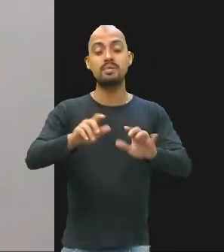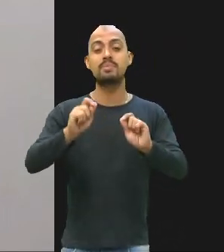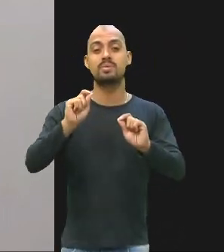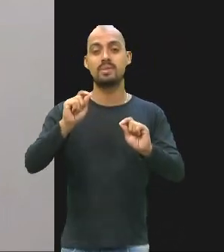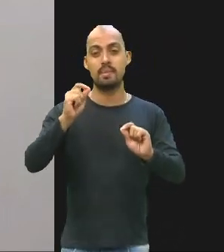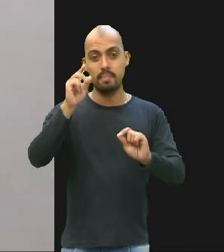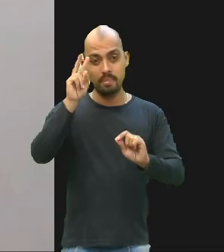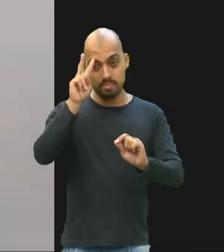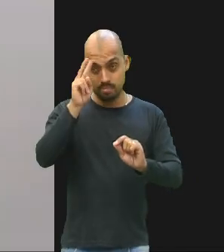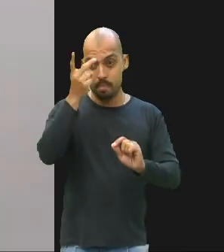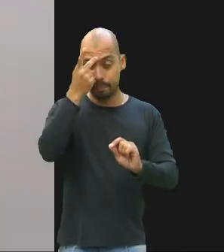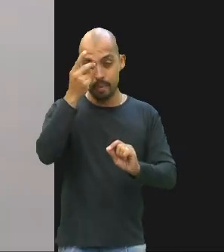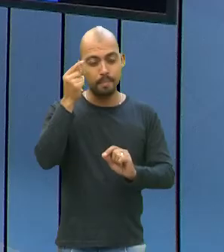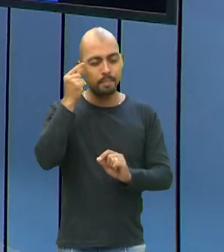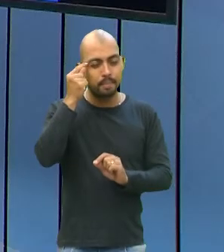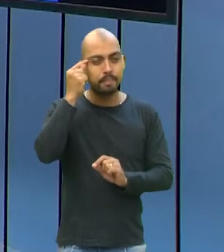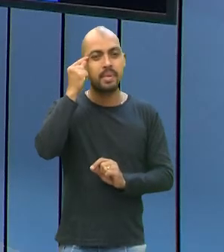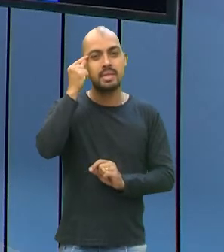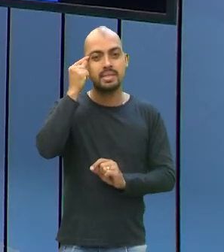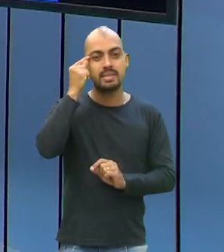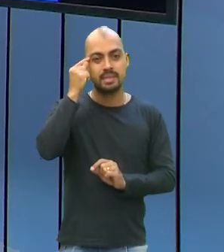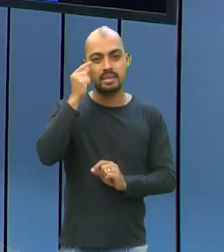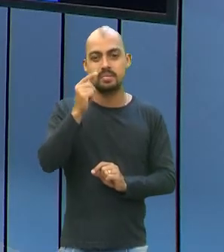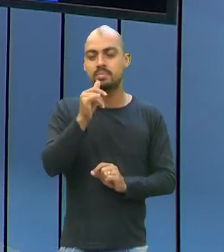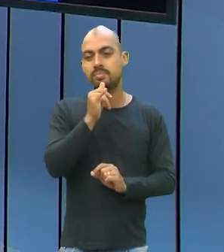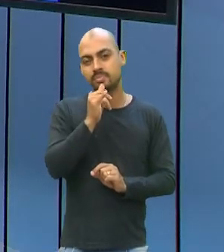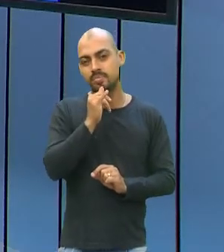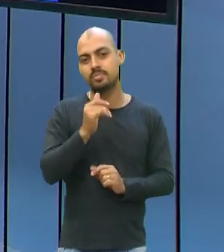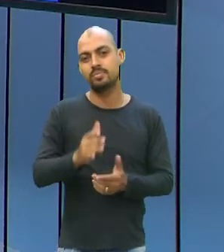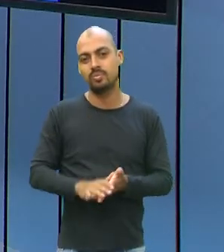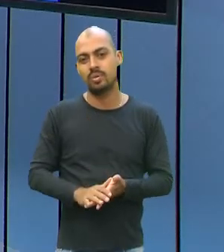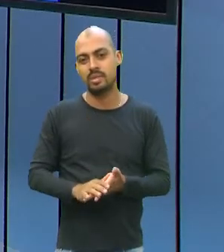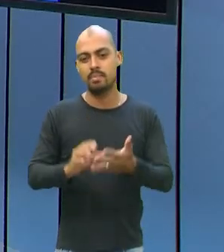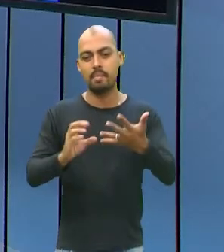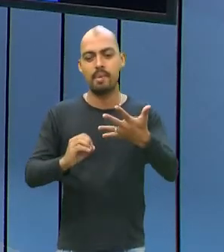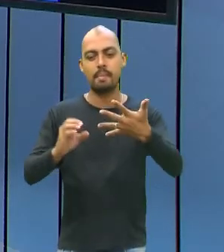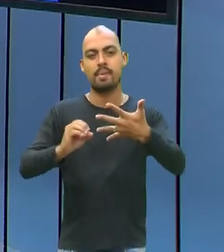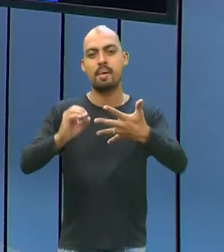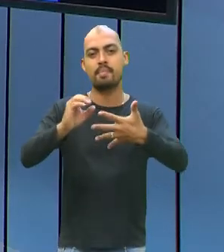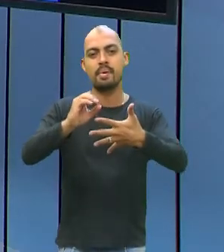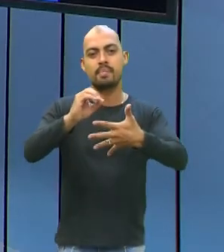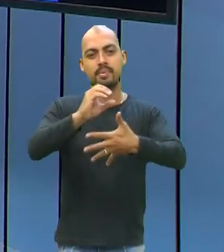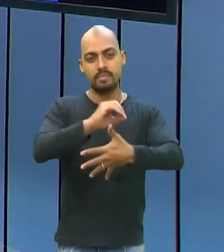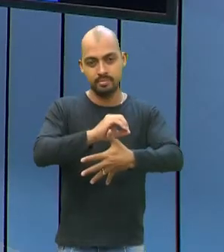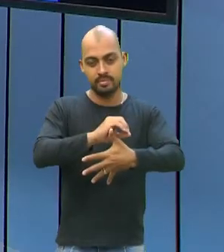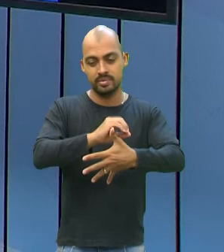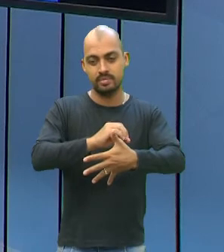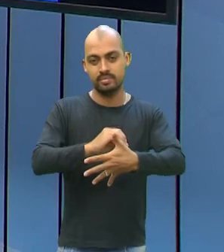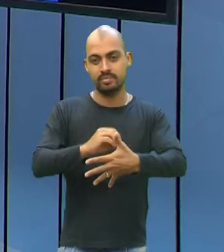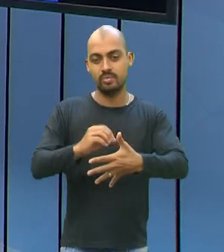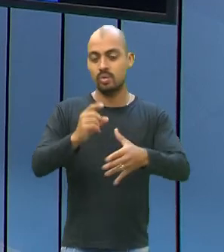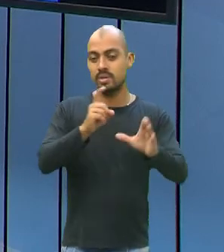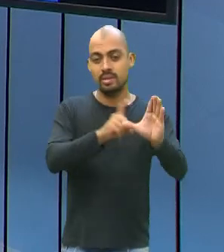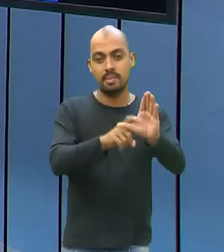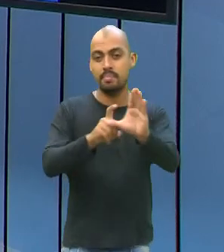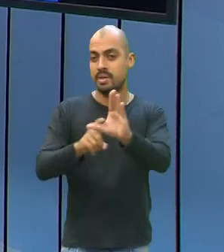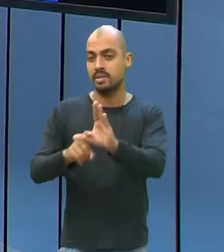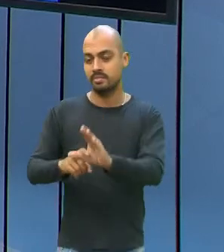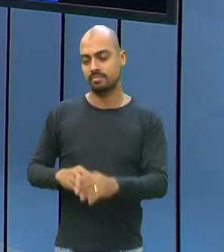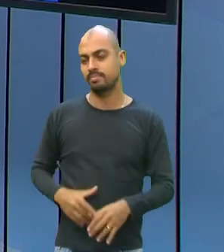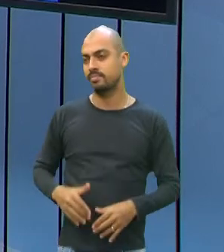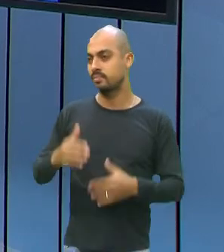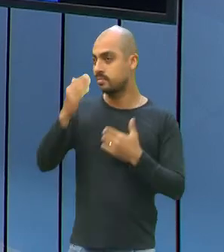o ecossistema como sim, né? Um ciclo de um dependendo do outro. Raíssa, eu agradeço a